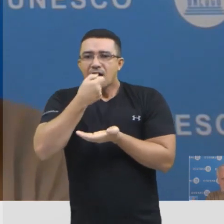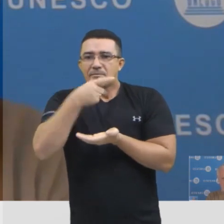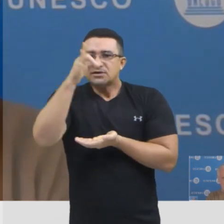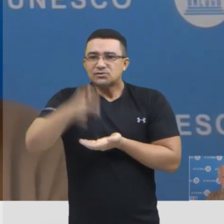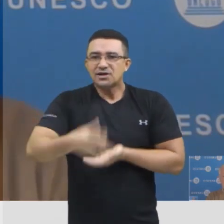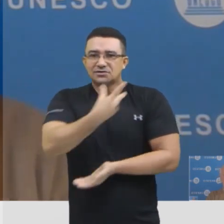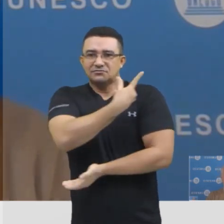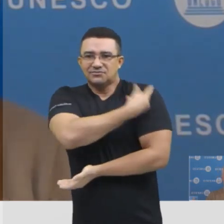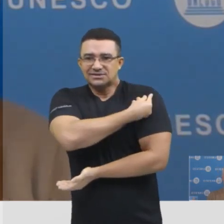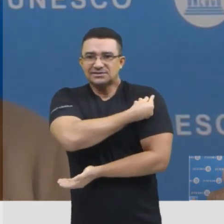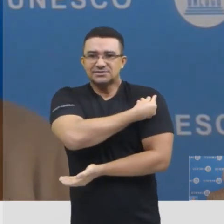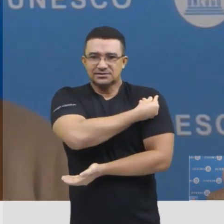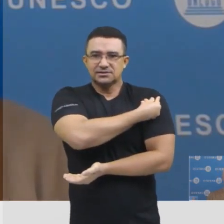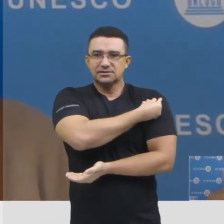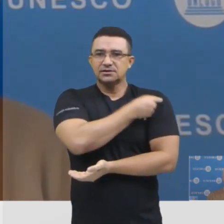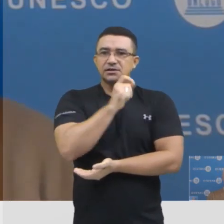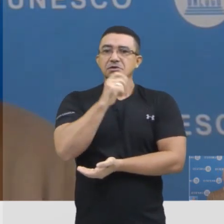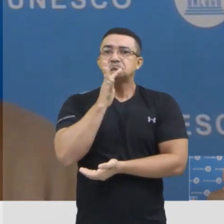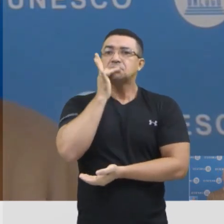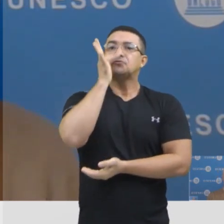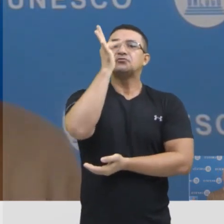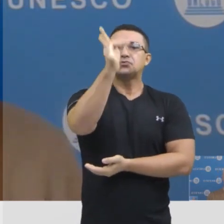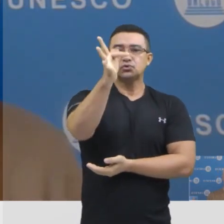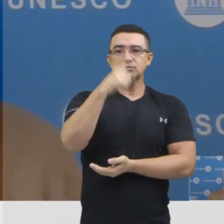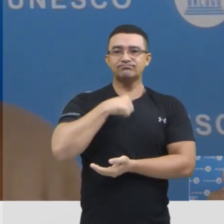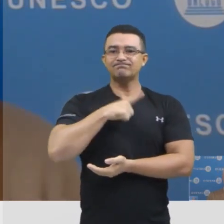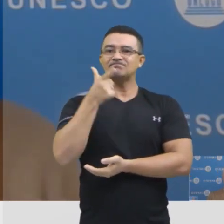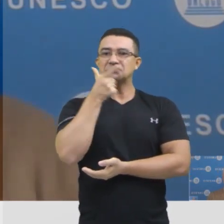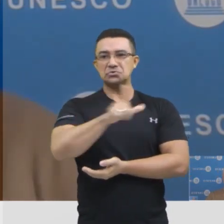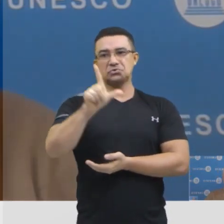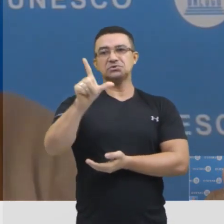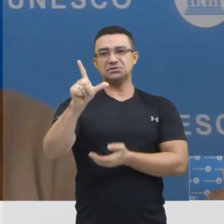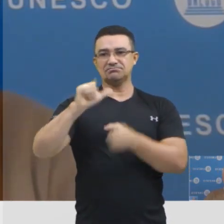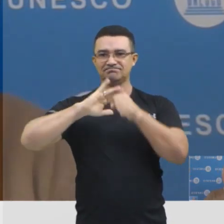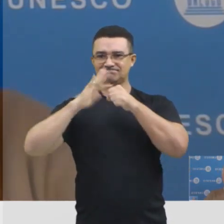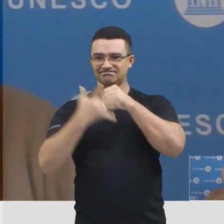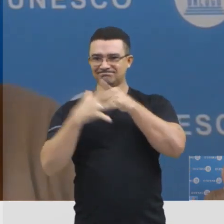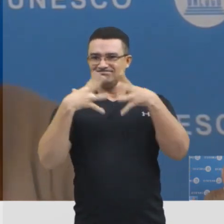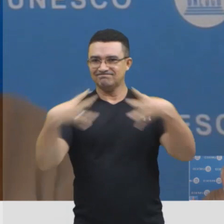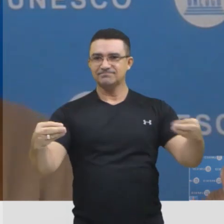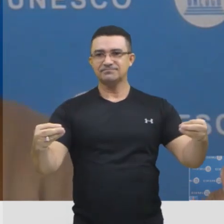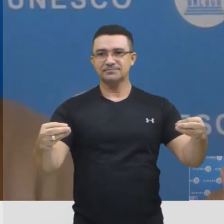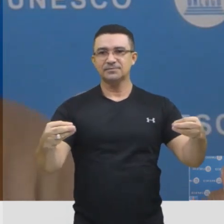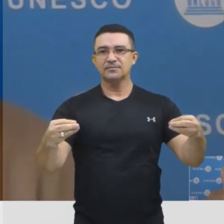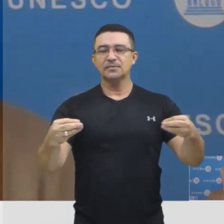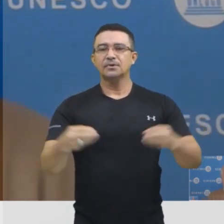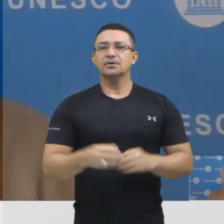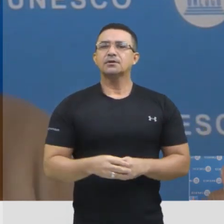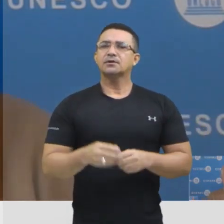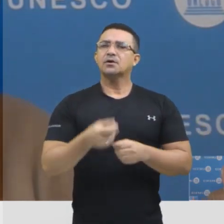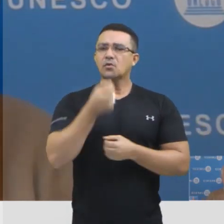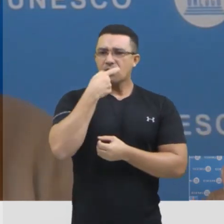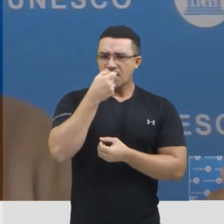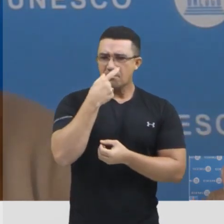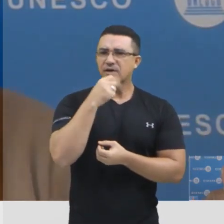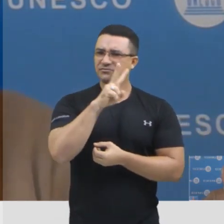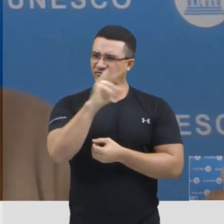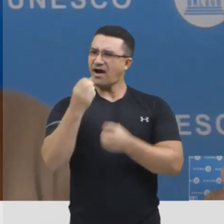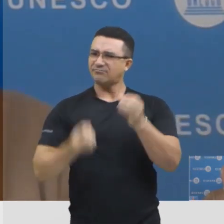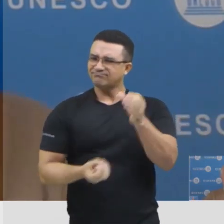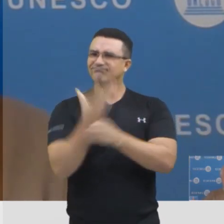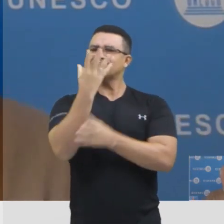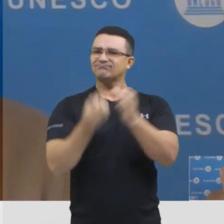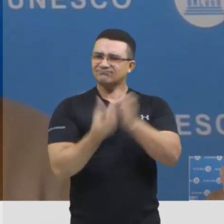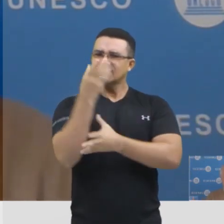as vacinas que nos permitirão superar esta situação. E esses medicamentos vão aparecer e a ciência